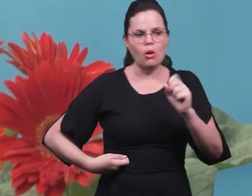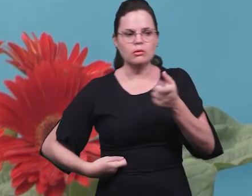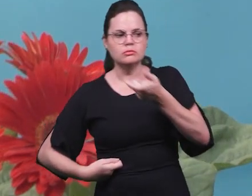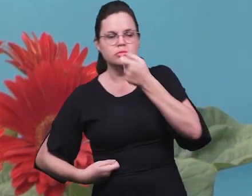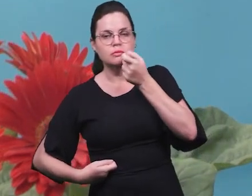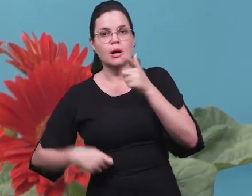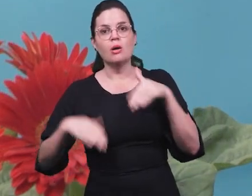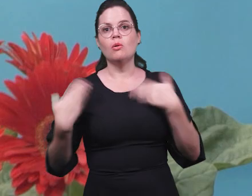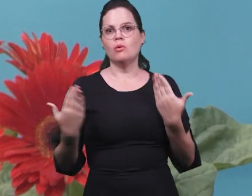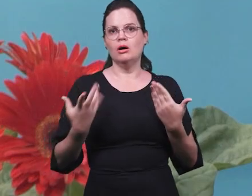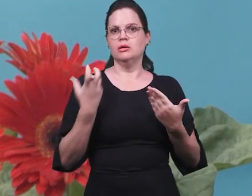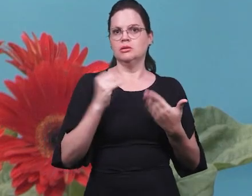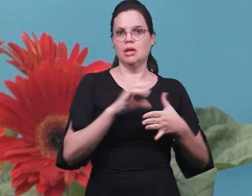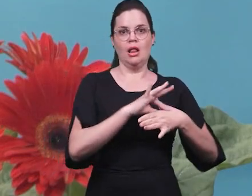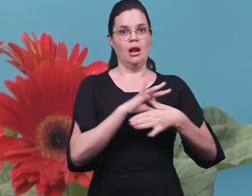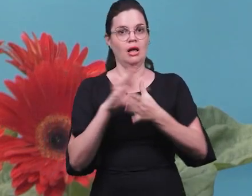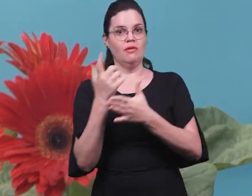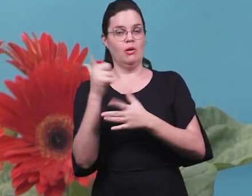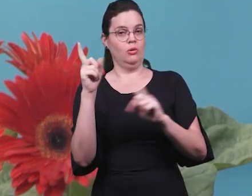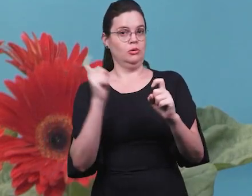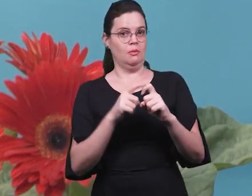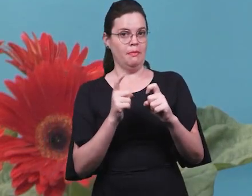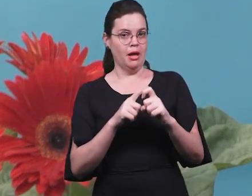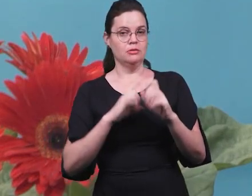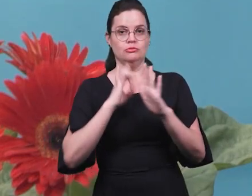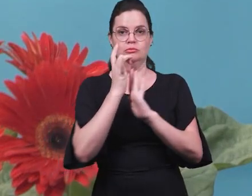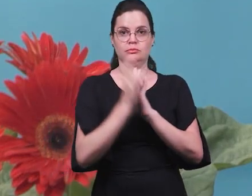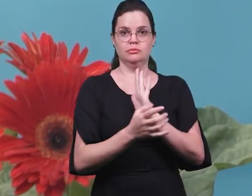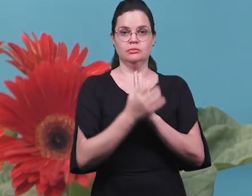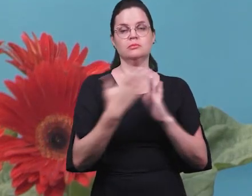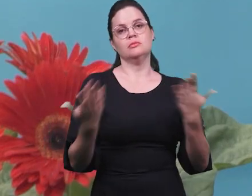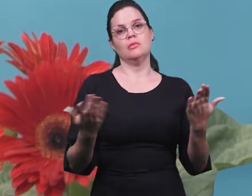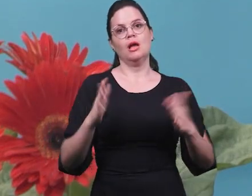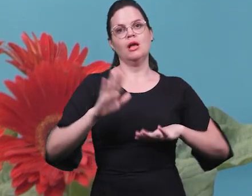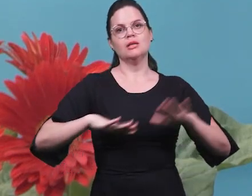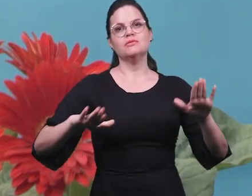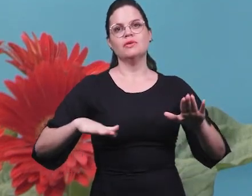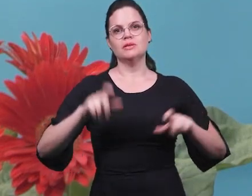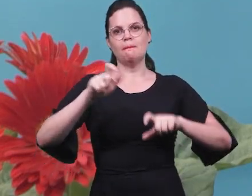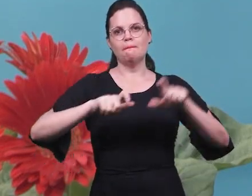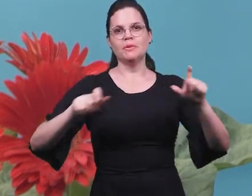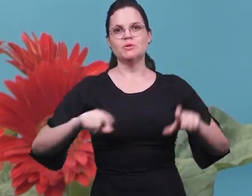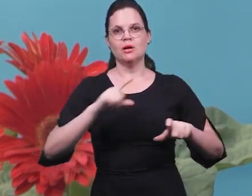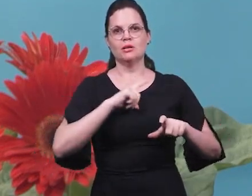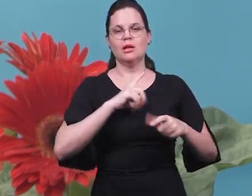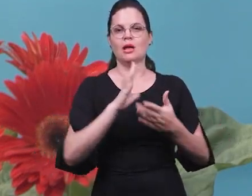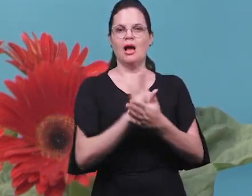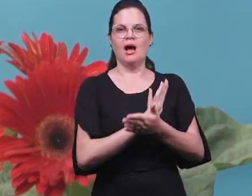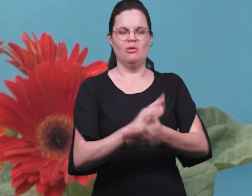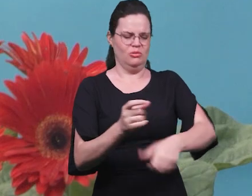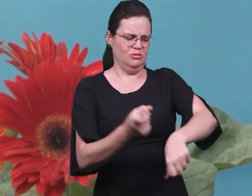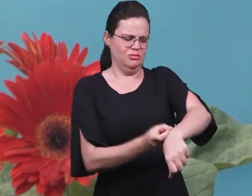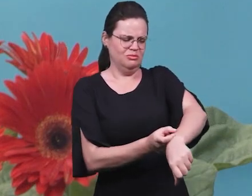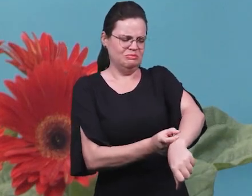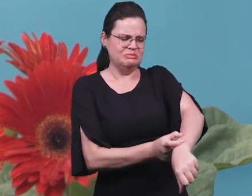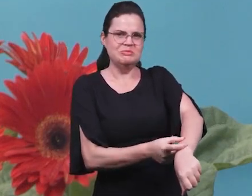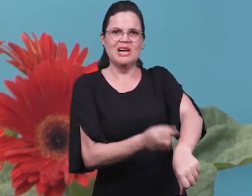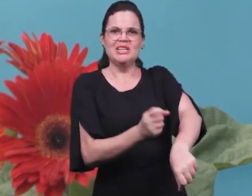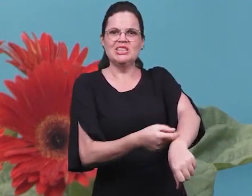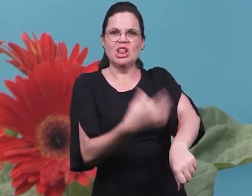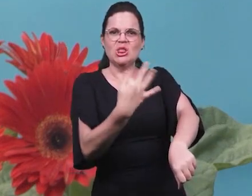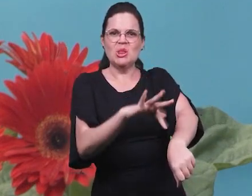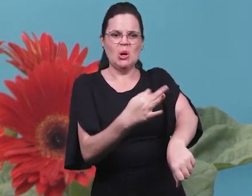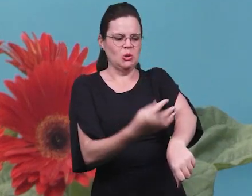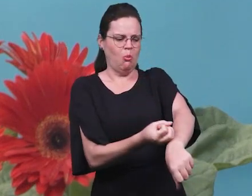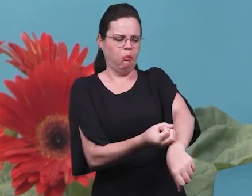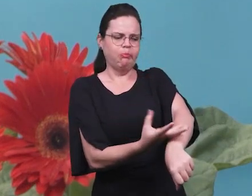precisar de um encaminhamento para um outro especialista, ou muitas vezes alguns pacientes já chegam para a gente com uma lesão que não cicatriza nunca, aí